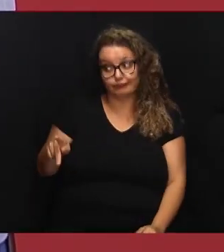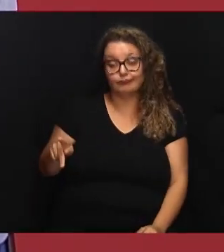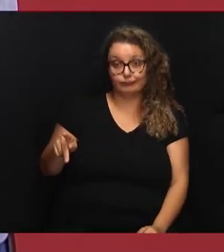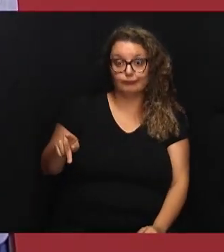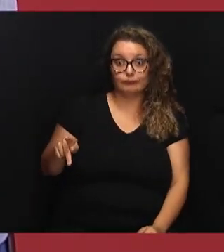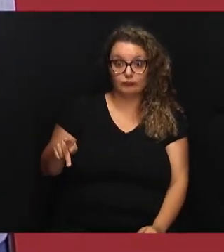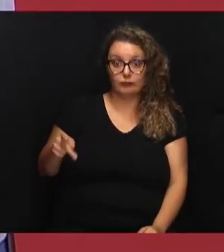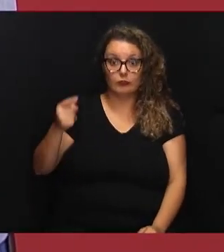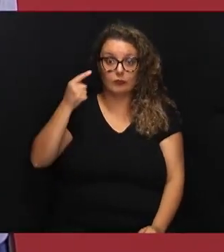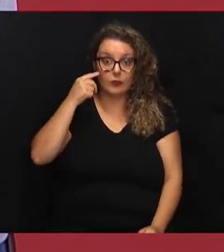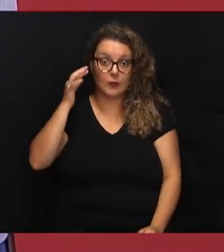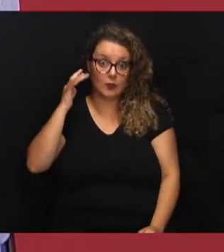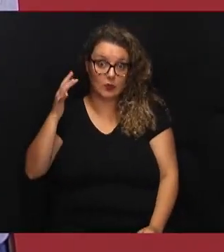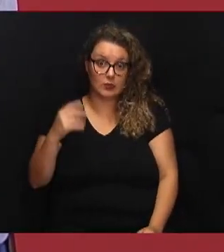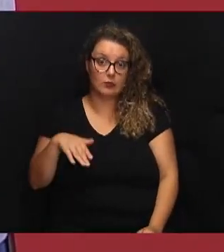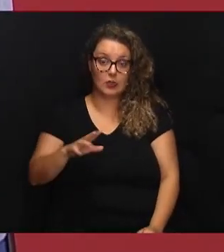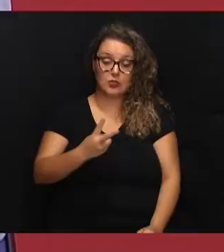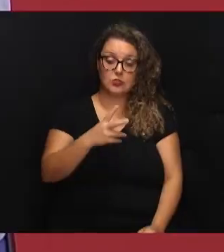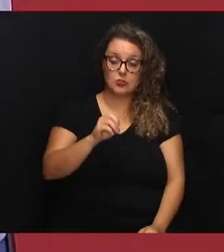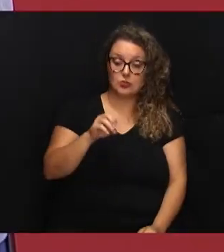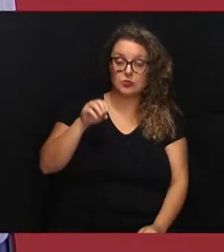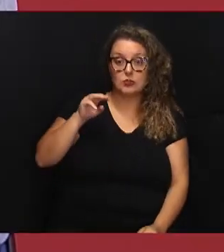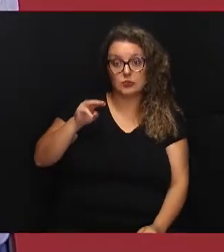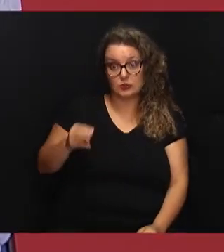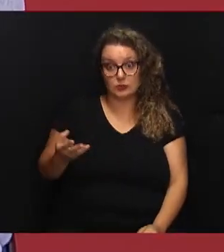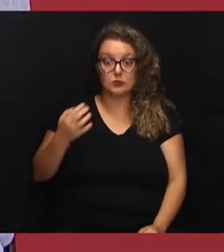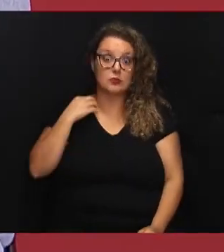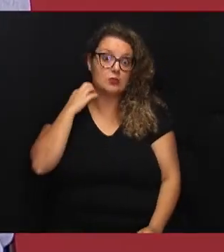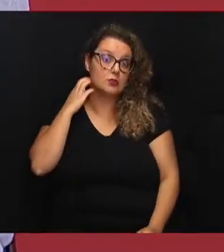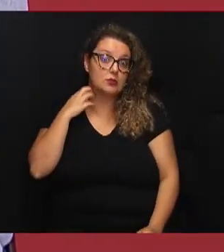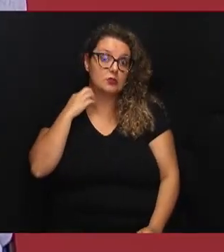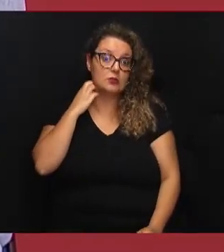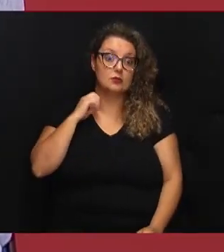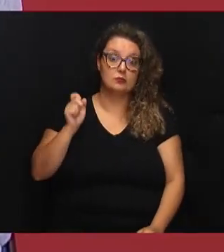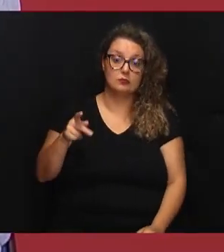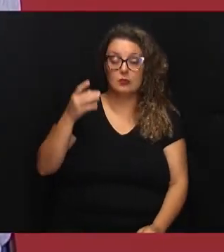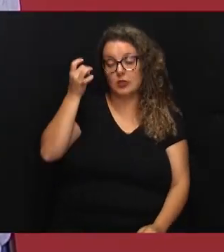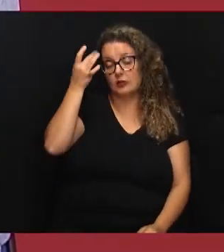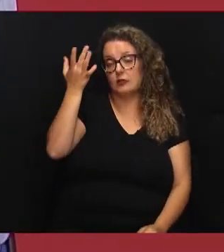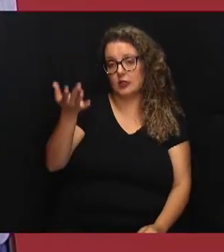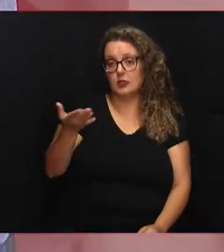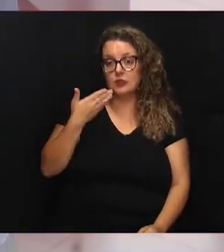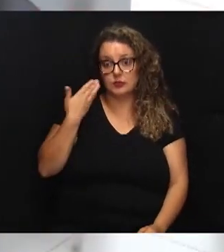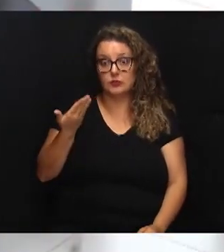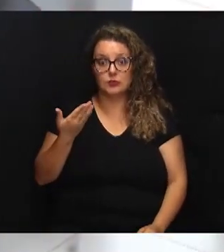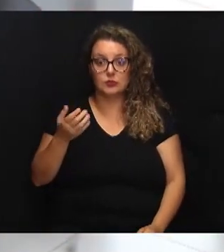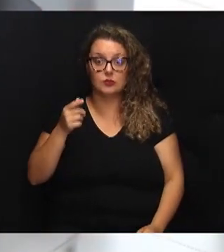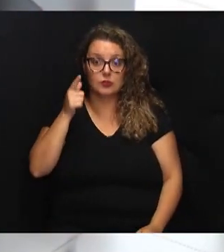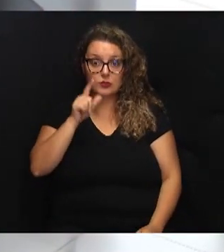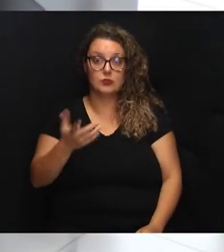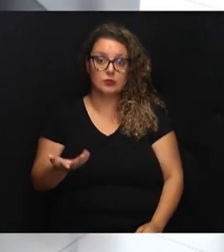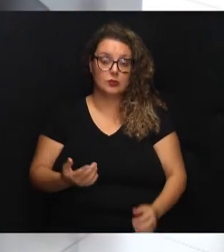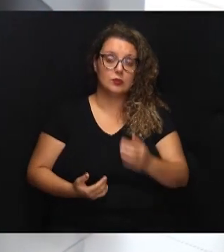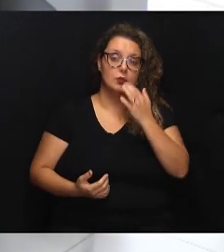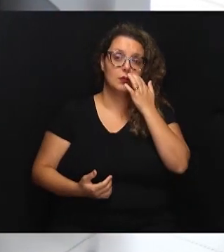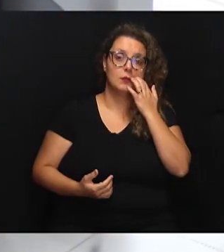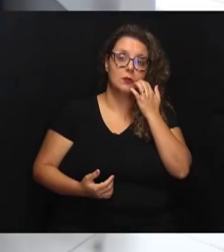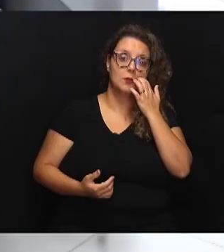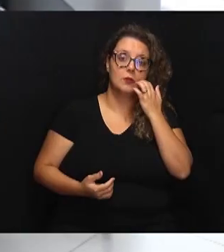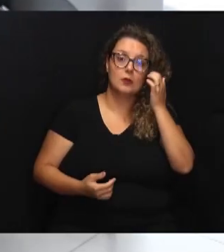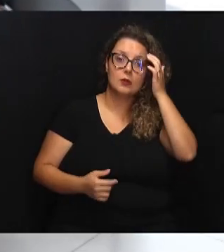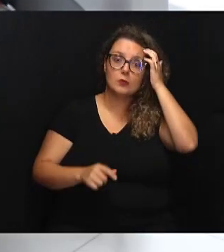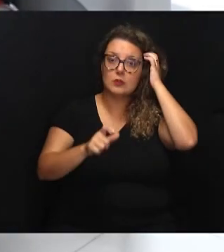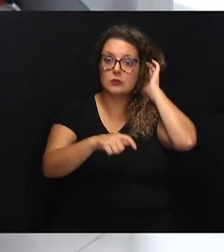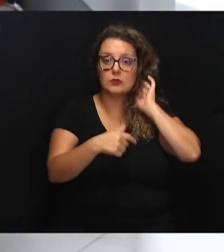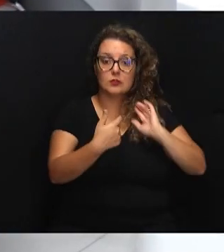que tem mais de 200 milhões de aposentados usando o consignado, porque era muito mais fácil conseguir. Para o trabalhador com carteira